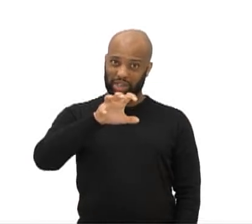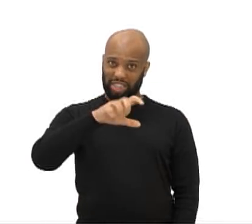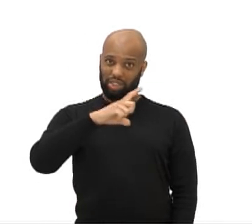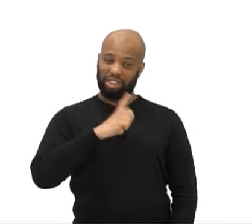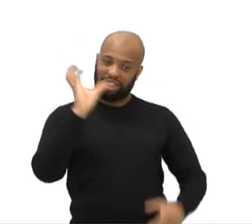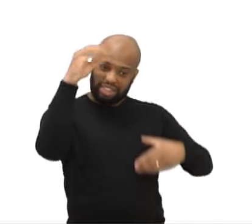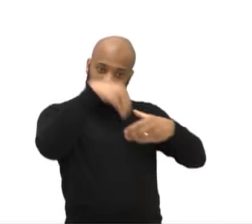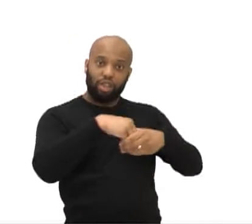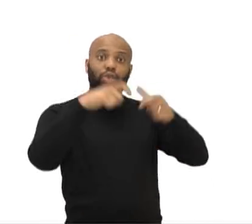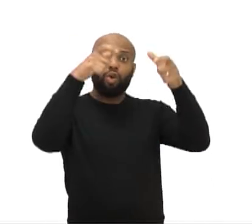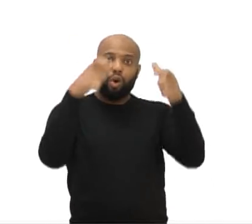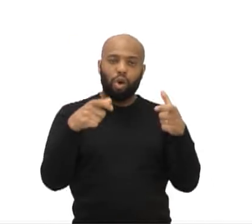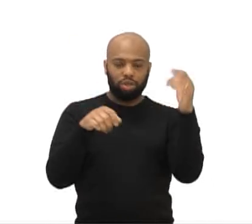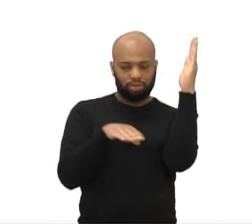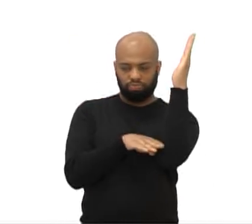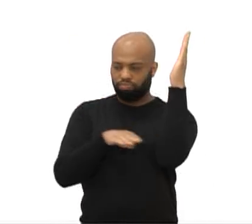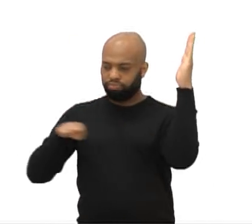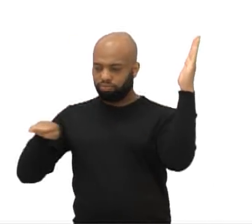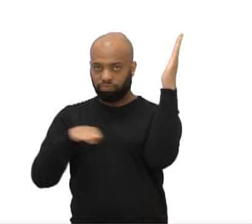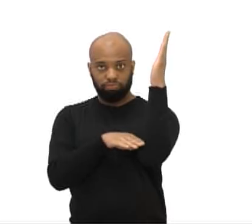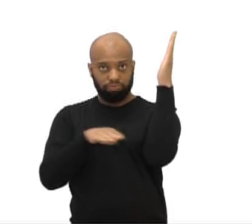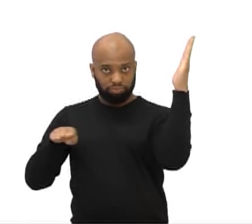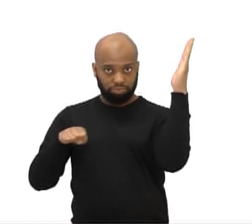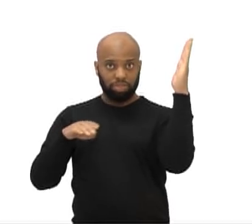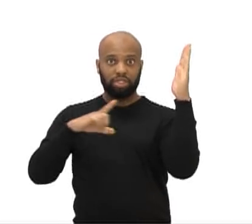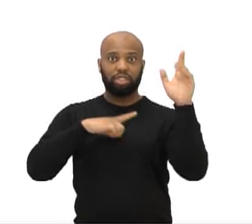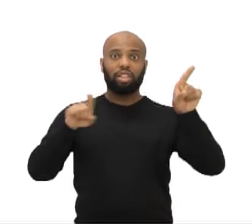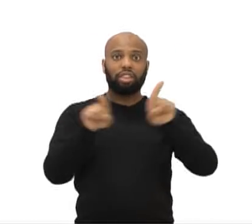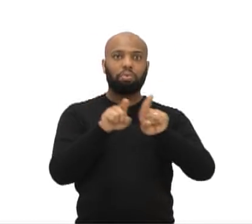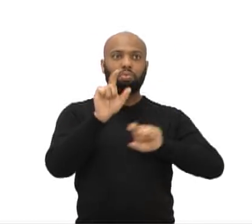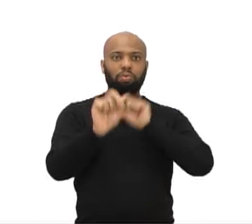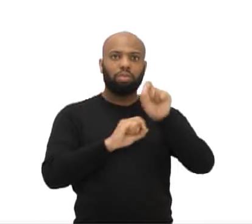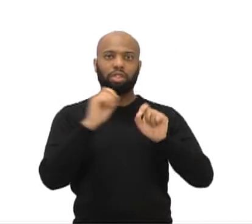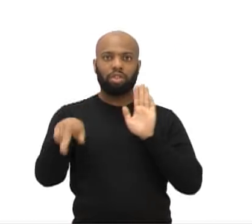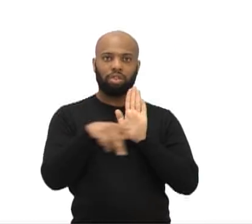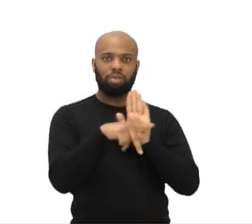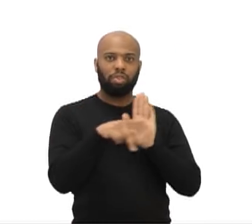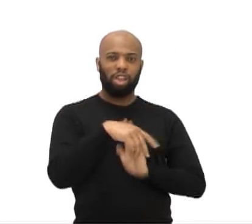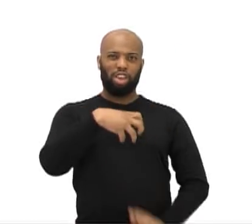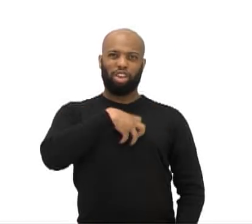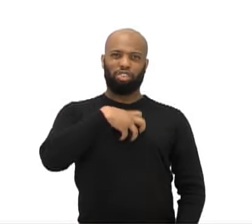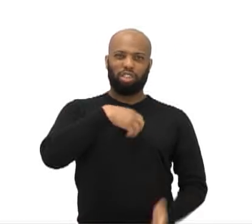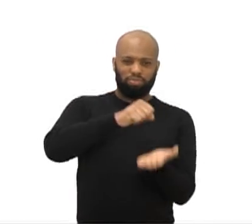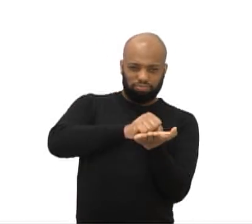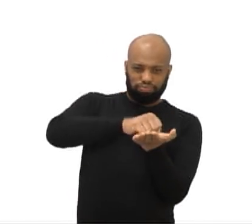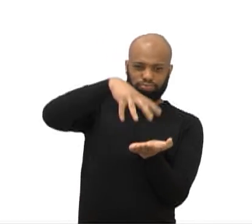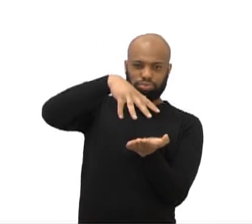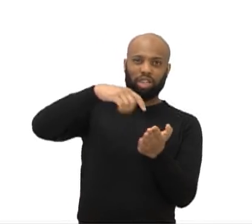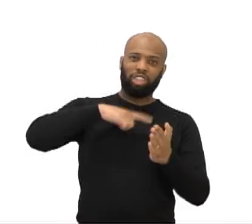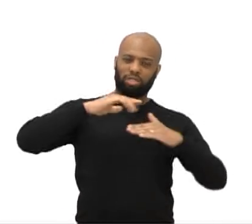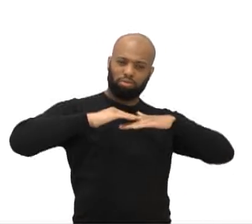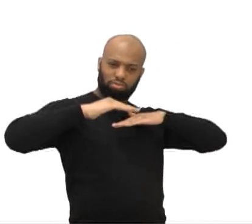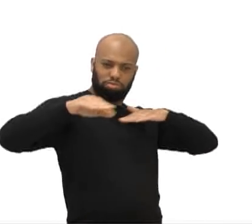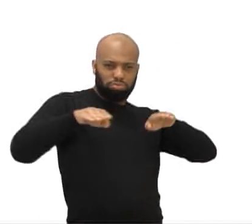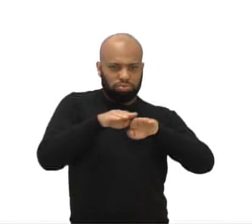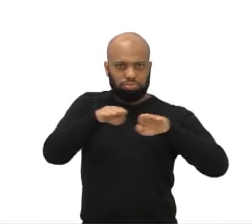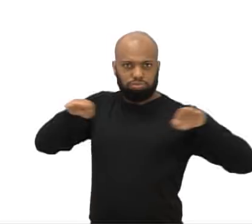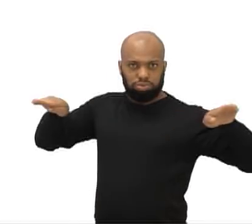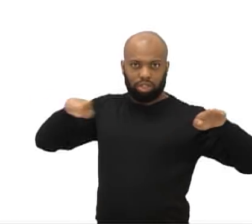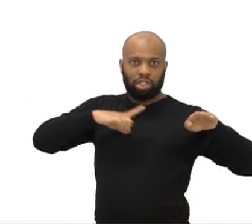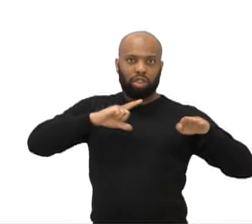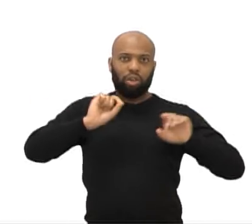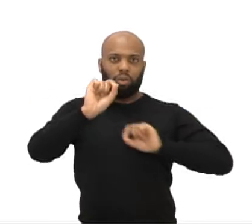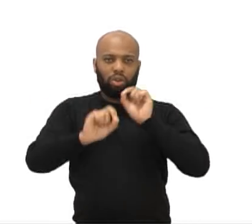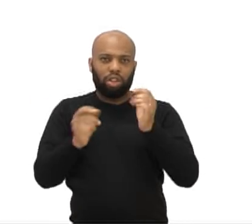plano cartesiano. Eixo de simetria em relação a figuras planas. Aquele eixo que a gente faz ali a dobra